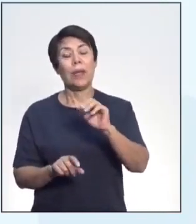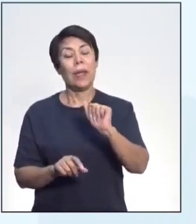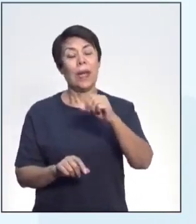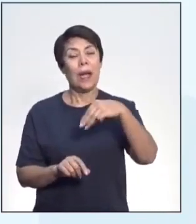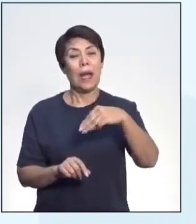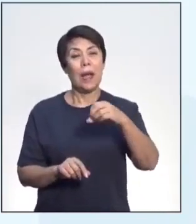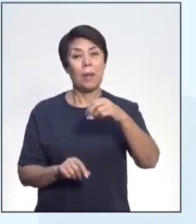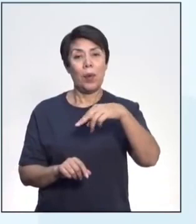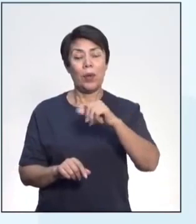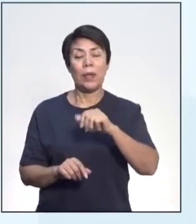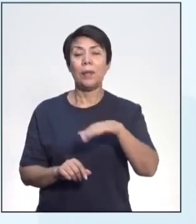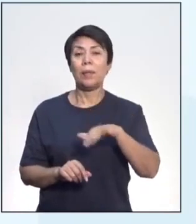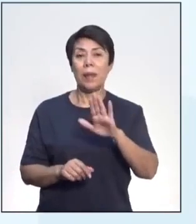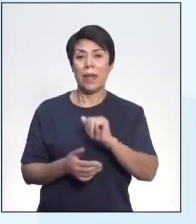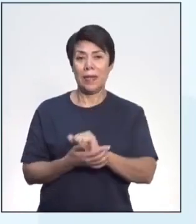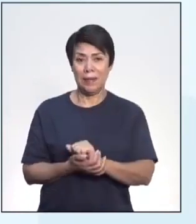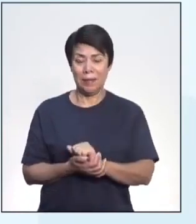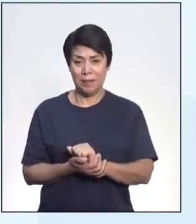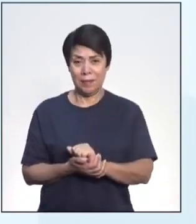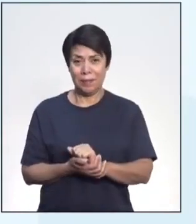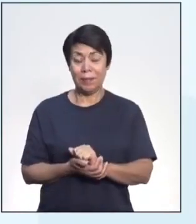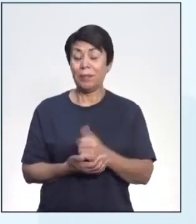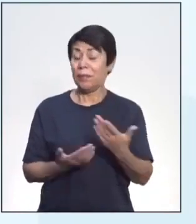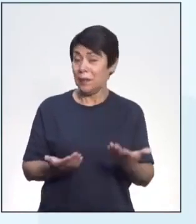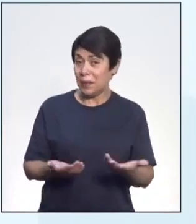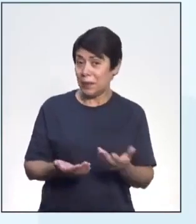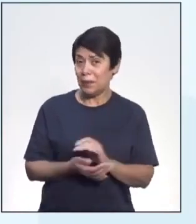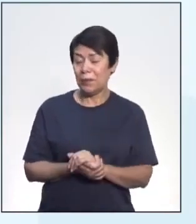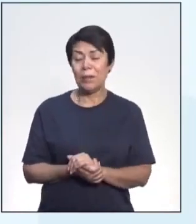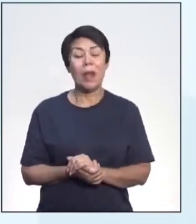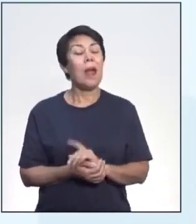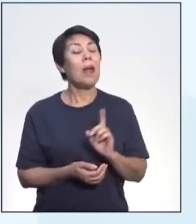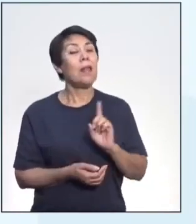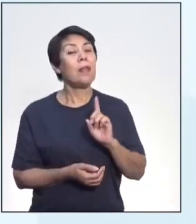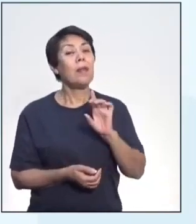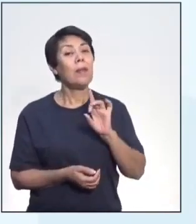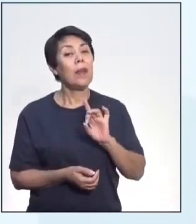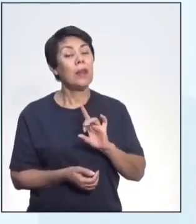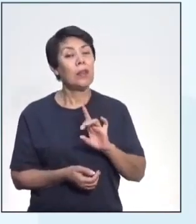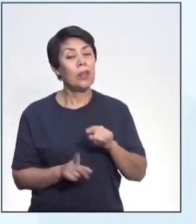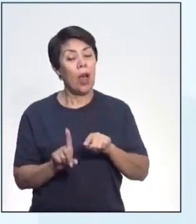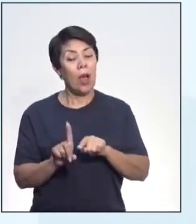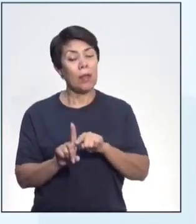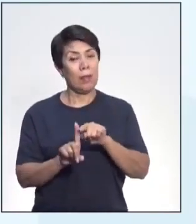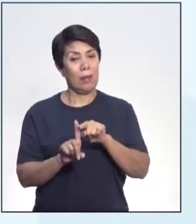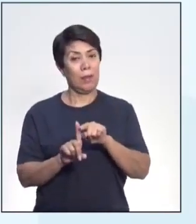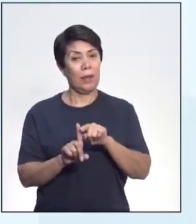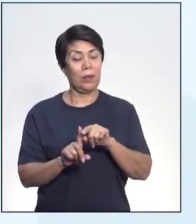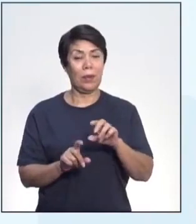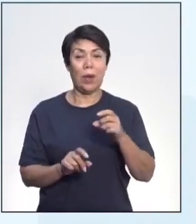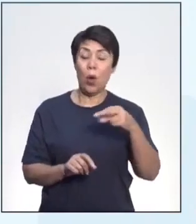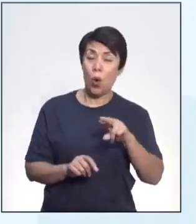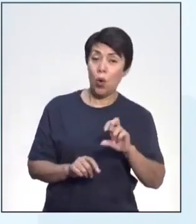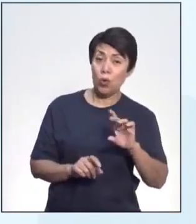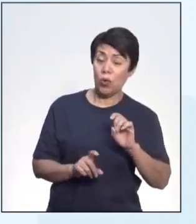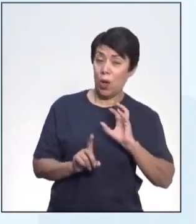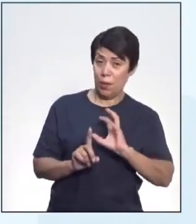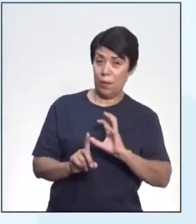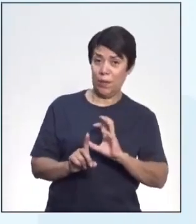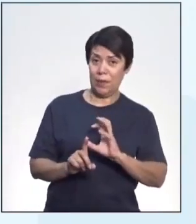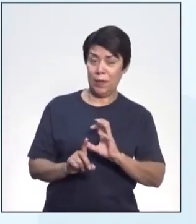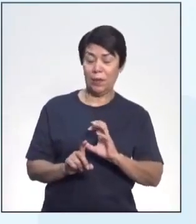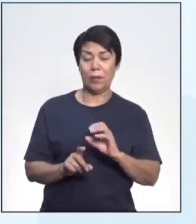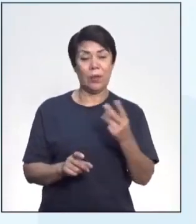Eu vou estar 60,6%. Então, não é apenas a temperatura e nem apenas também a pressão. É